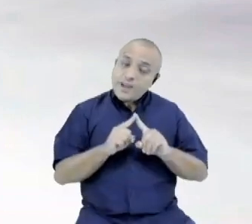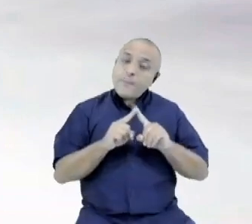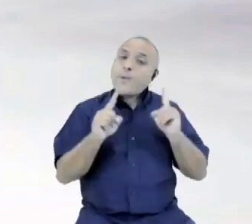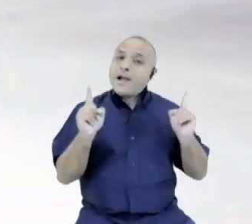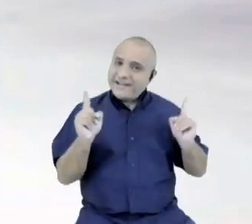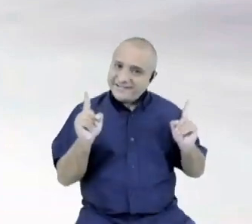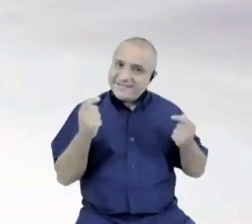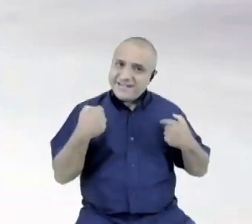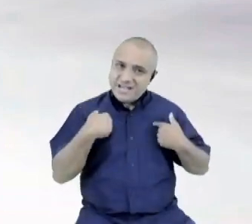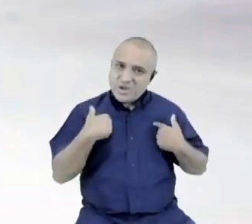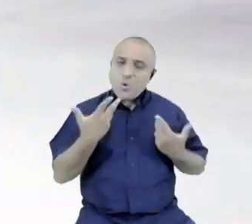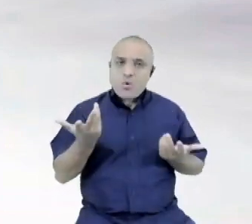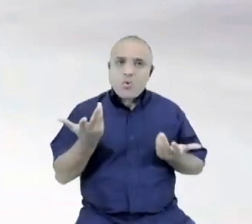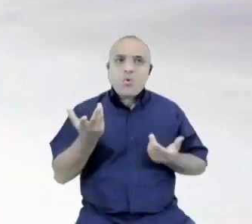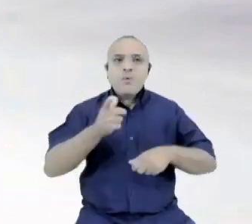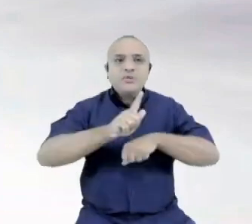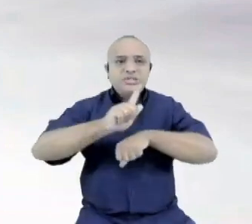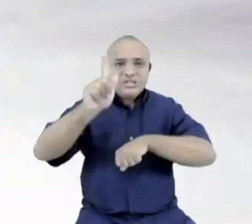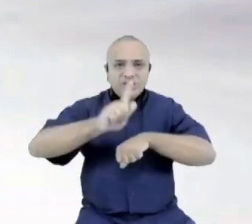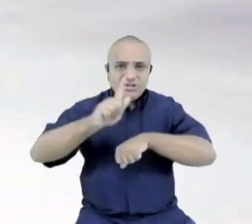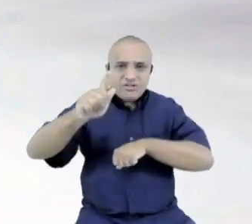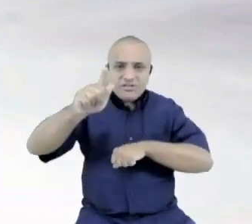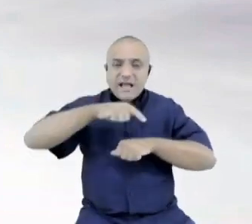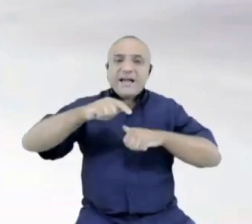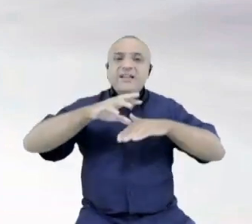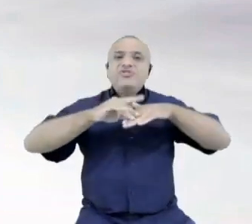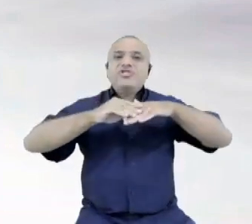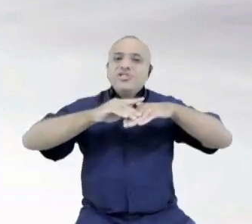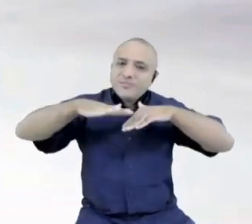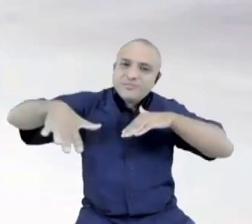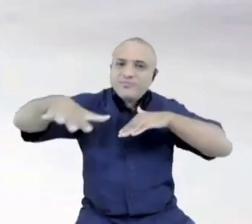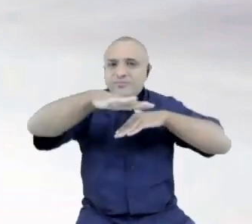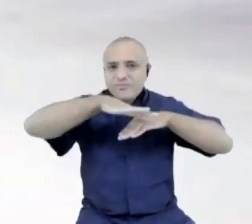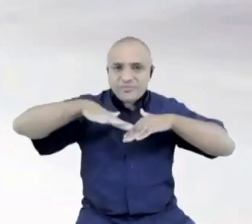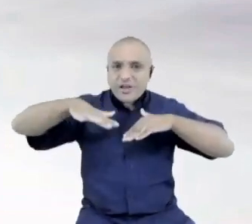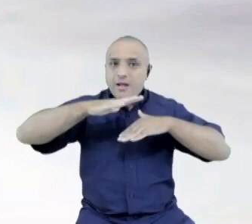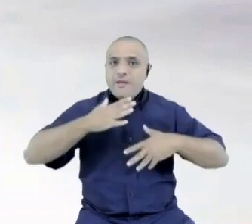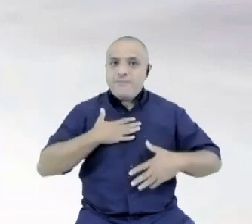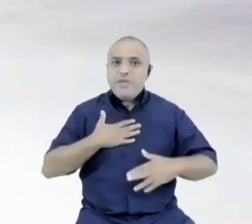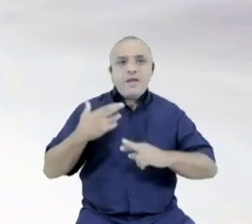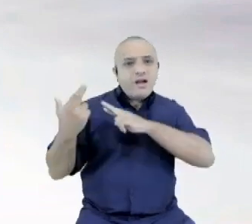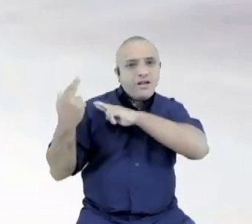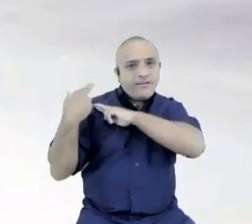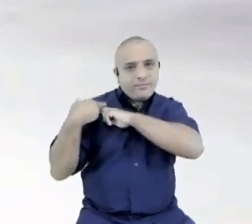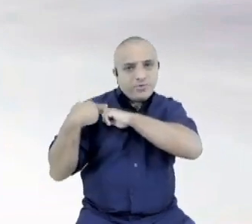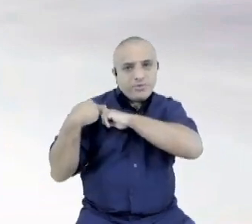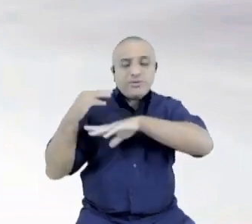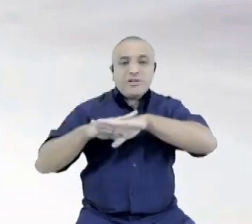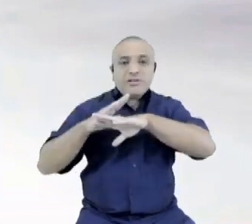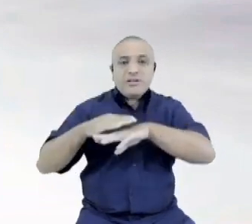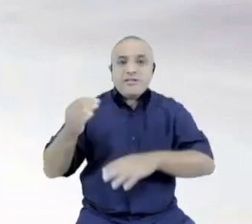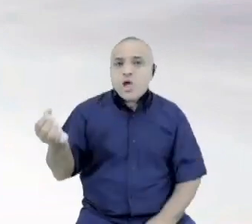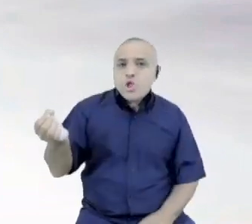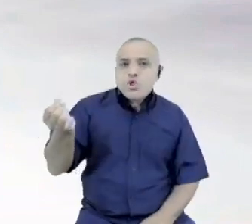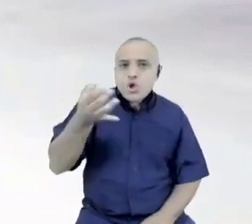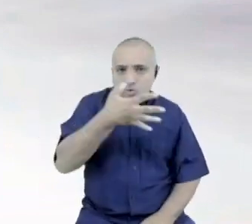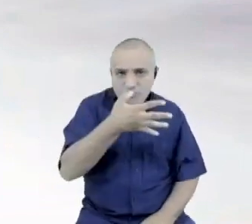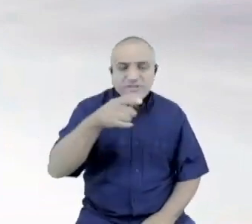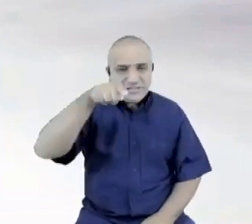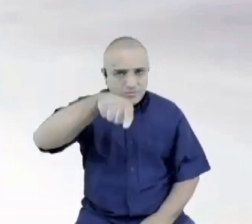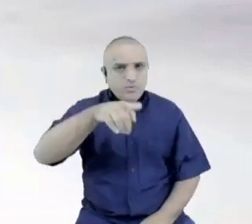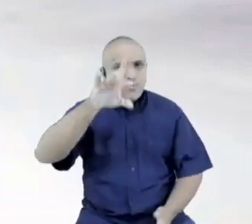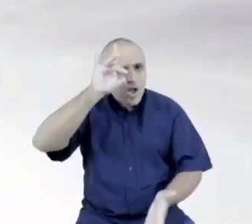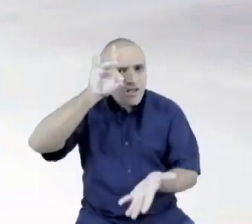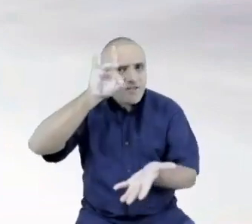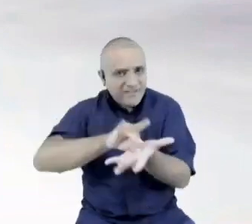como gestora da área de anatomia patológica, a minha responsabilidade é trazer a inovação quando ela é